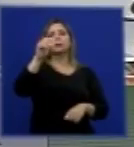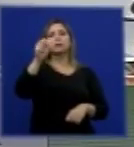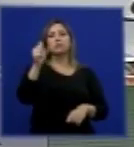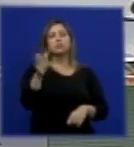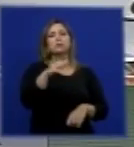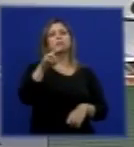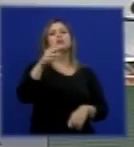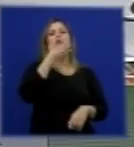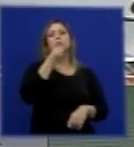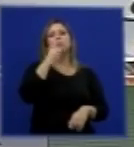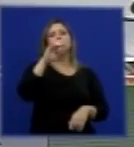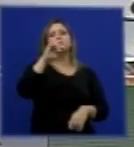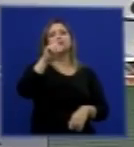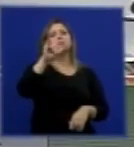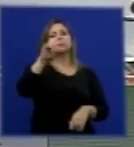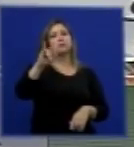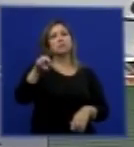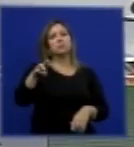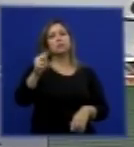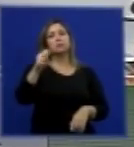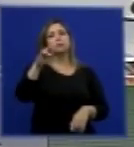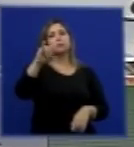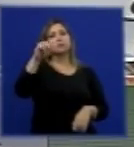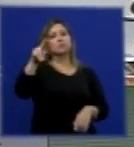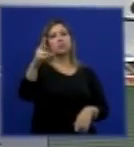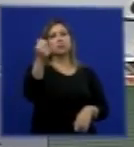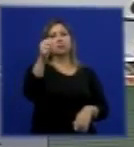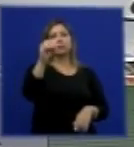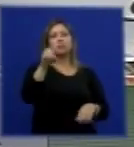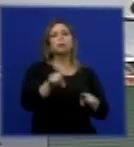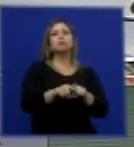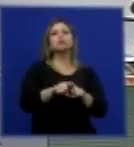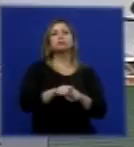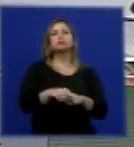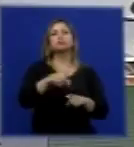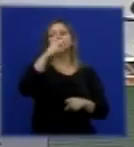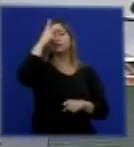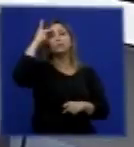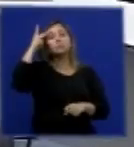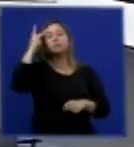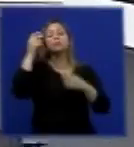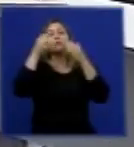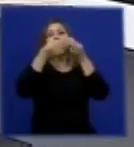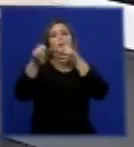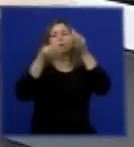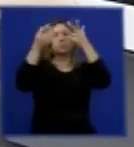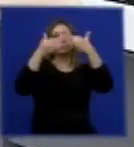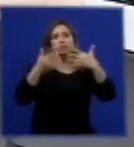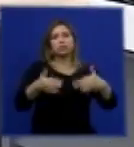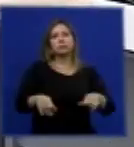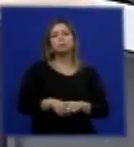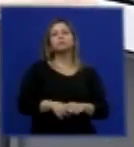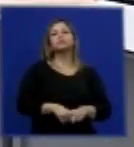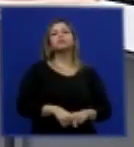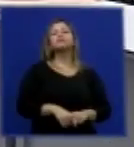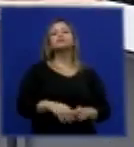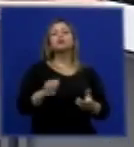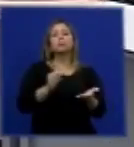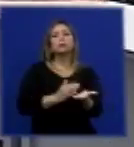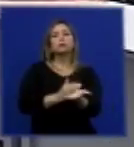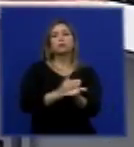Simeão a Dr a Zuleica ao Embaixador e ao Dr burco pelas apresentações Como eu disse ao